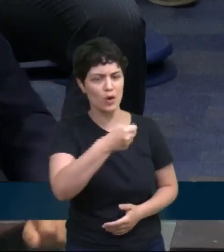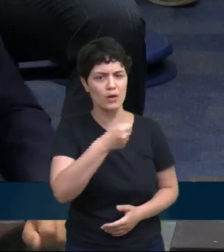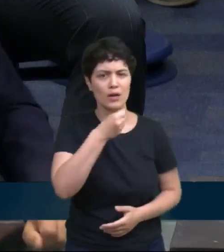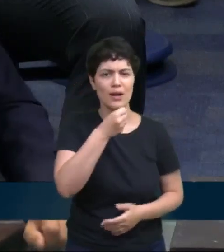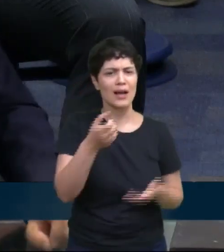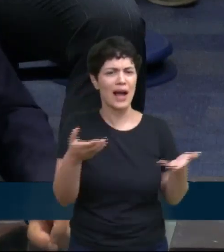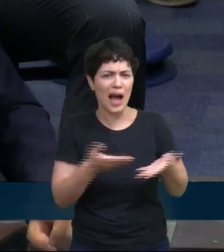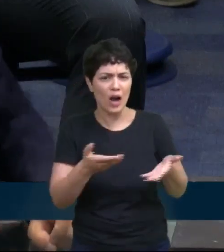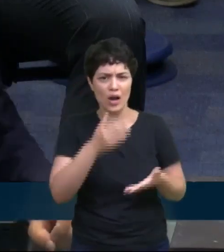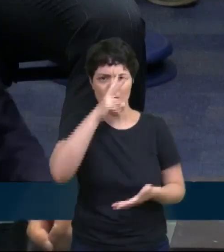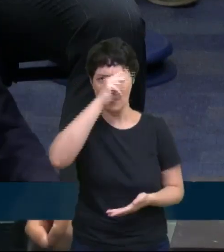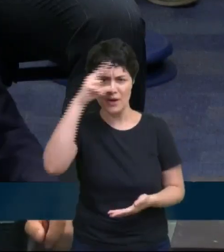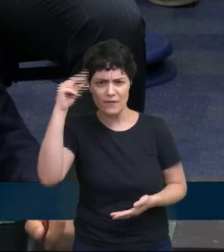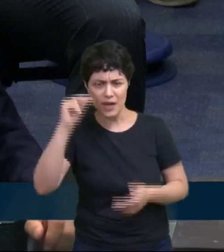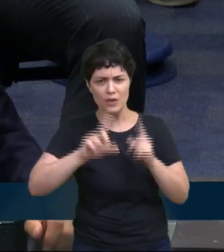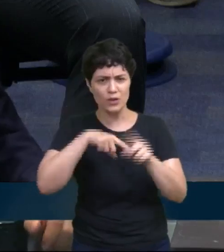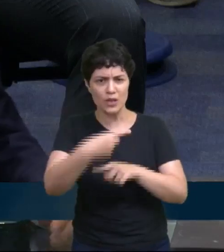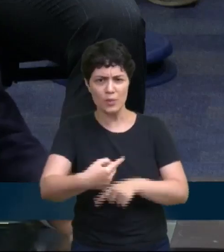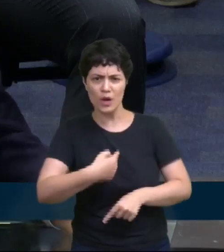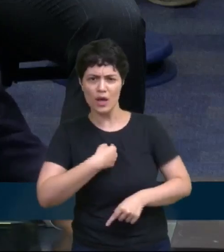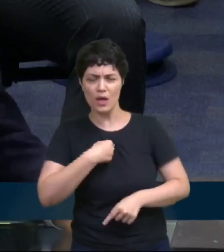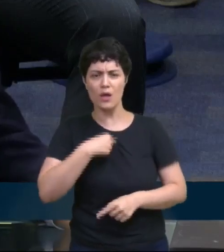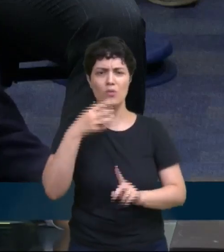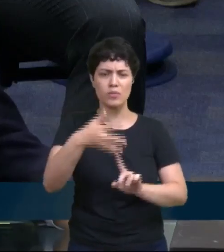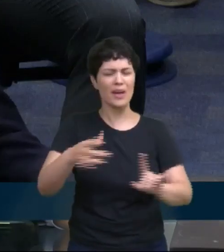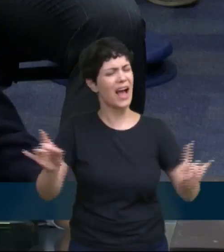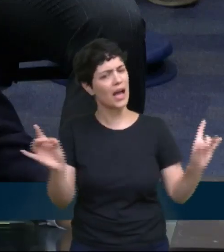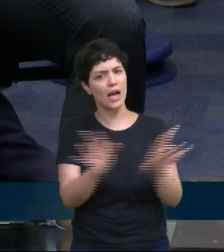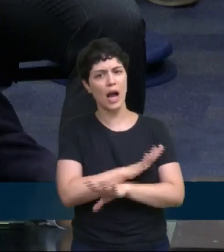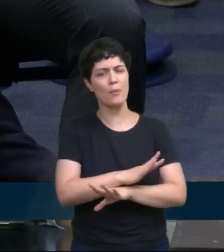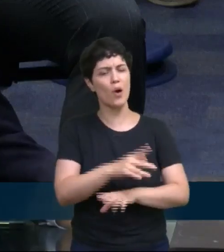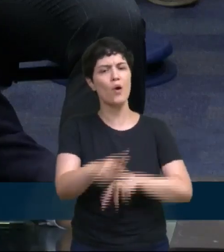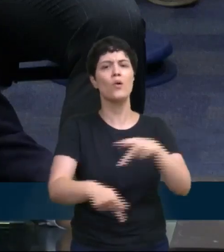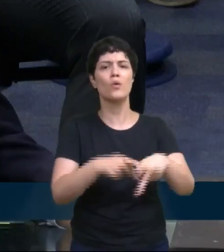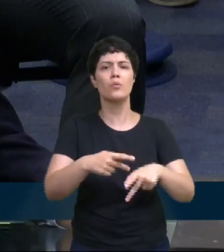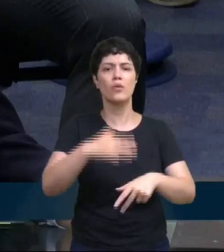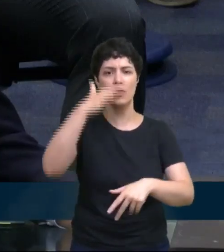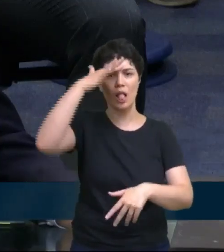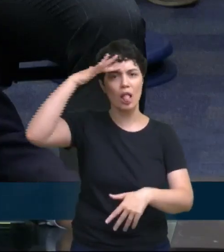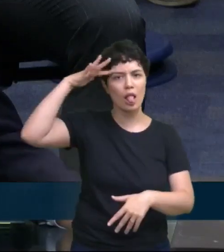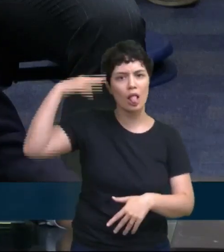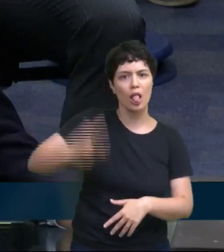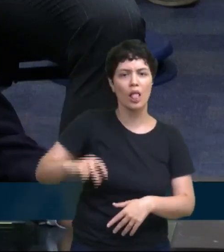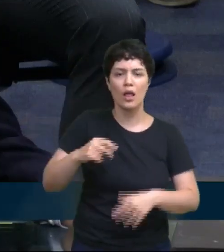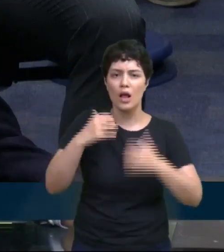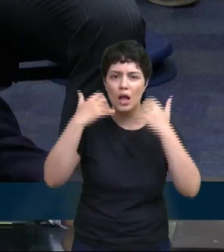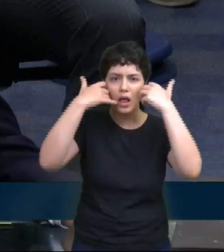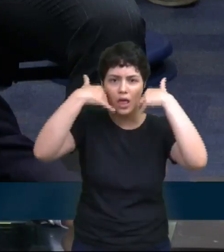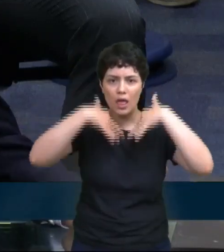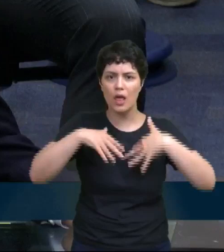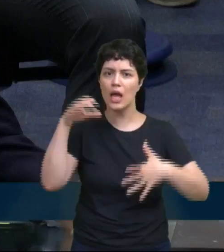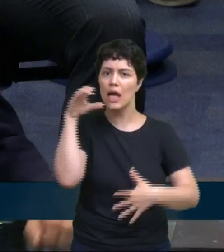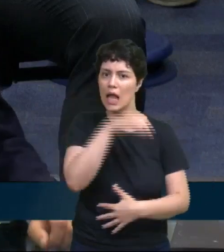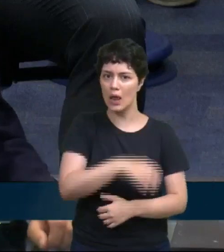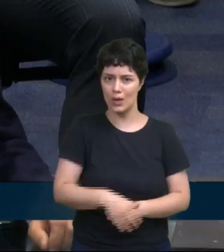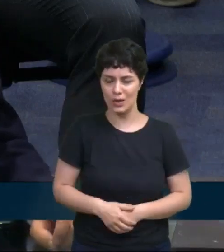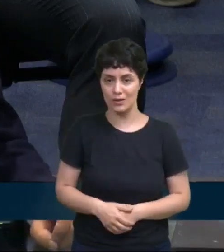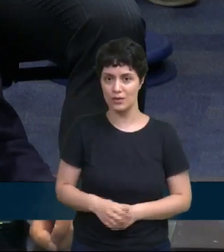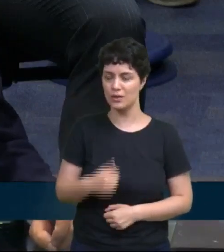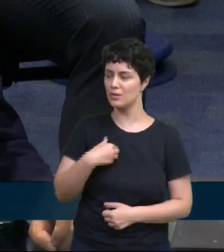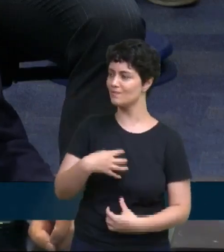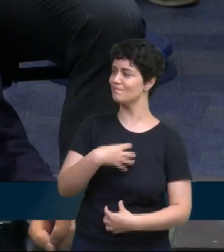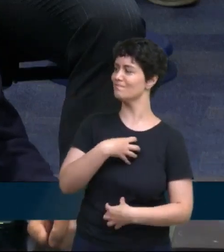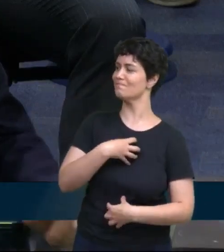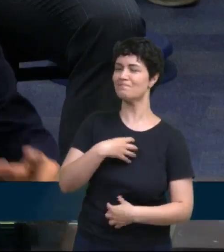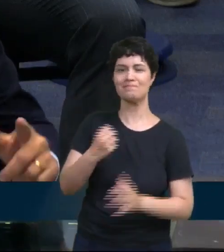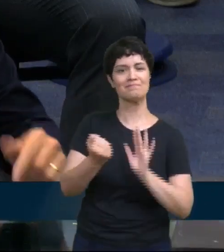povo está com muito calor. Isso eu lembro dessa história porque foi uma percepção semelhante a essa também do